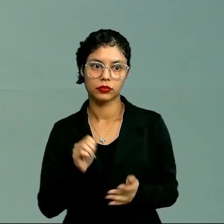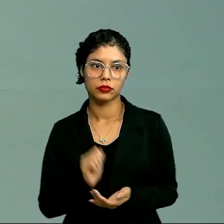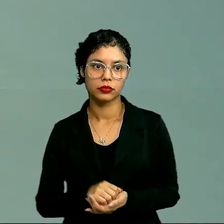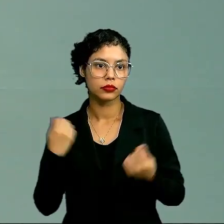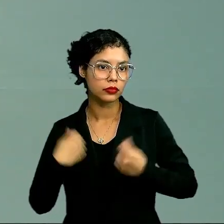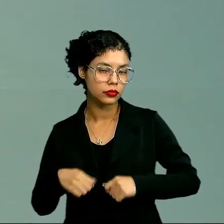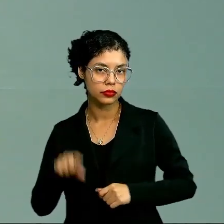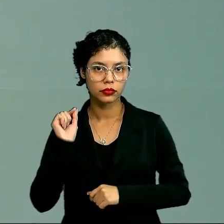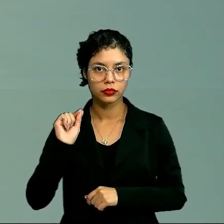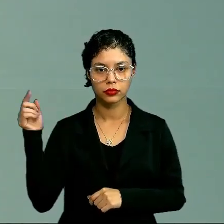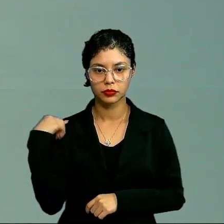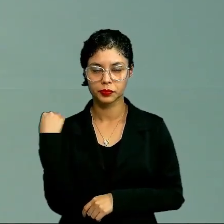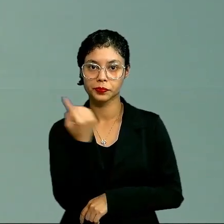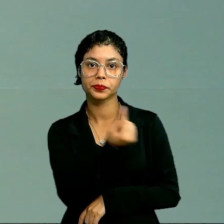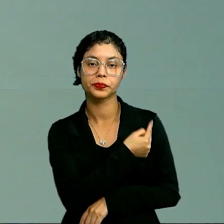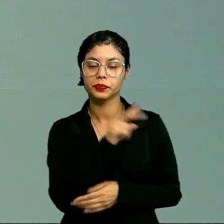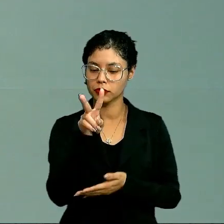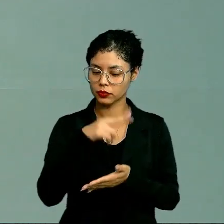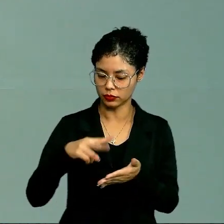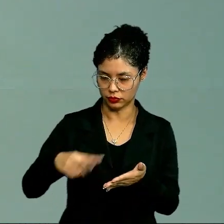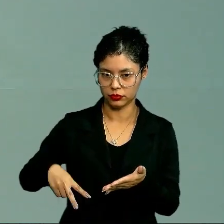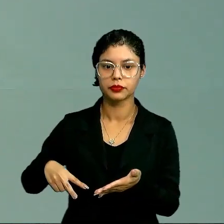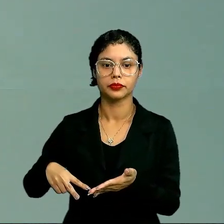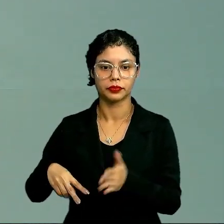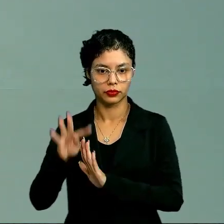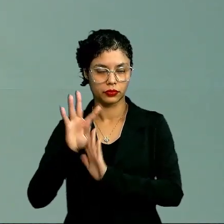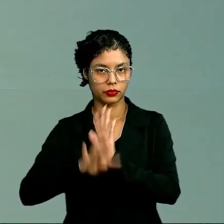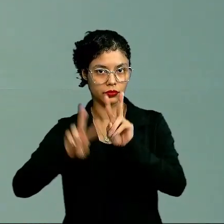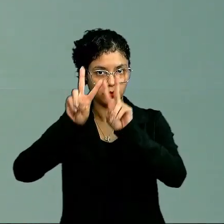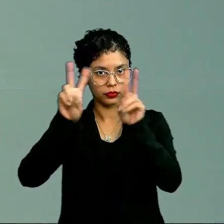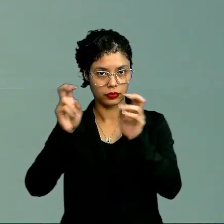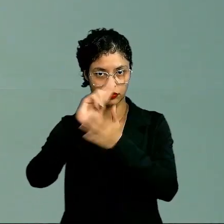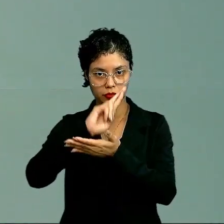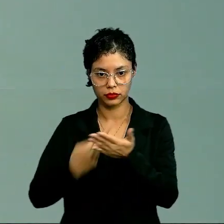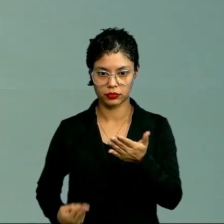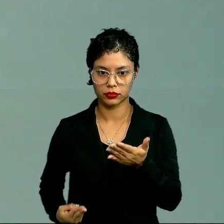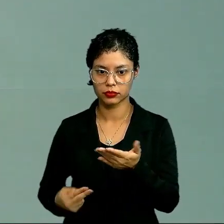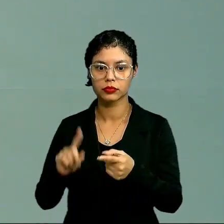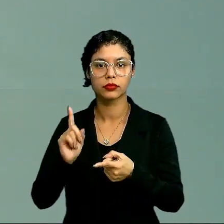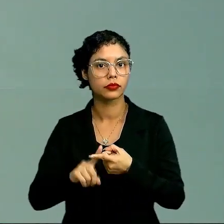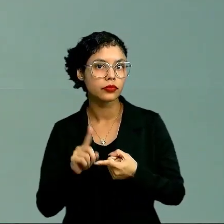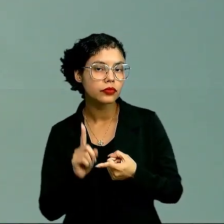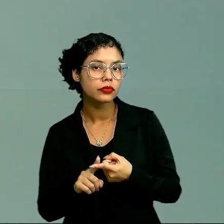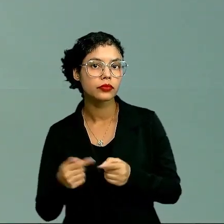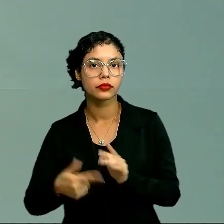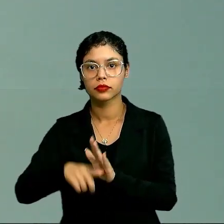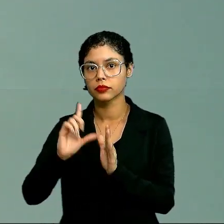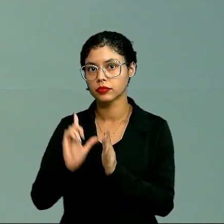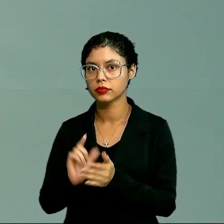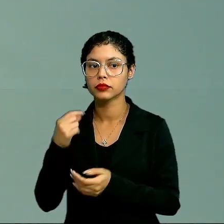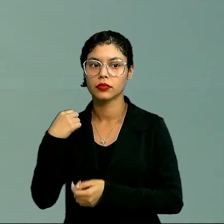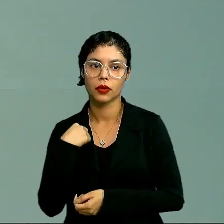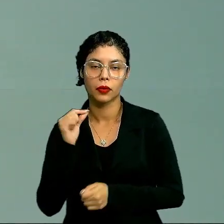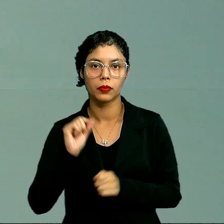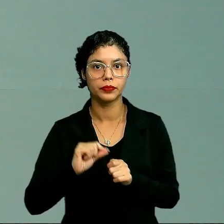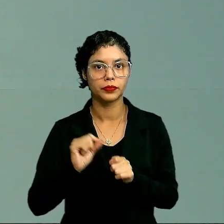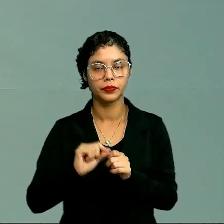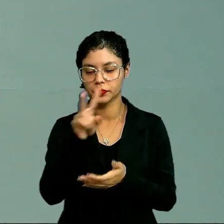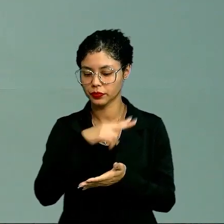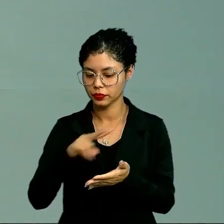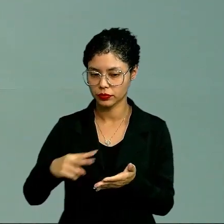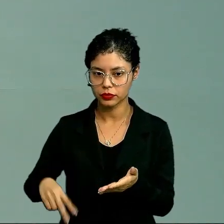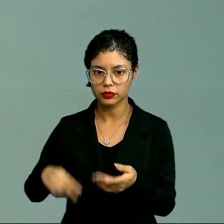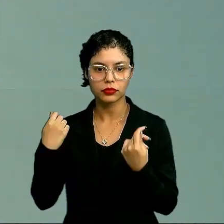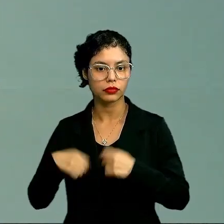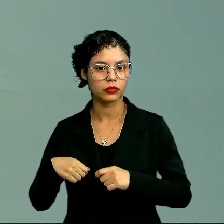é necessário que nós leiamos o tema da redação. Por quê? Porque antes de eu fazer a leitura